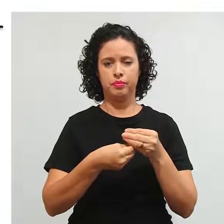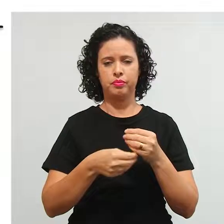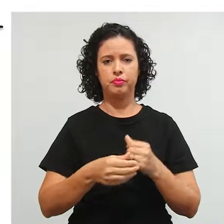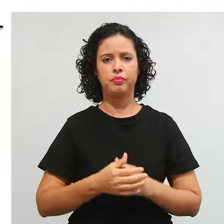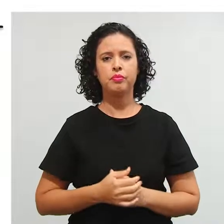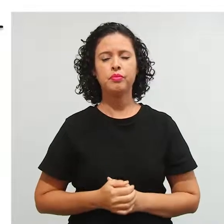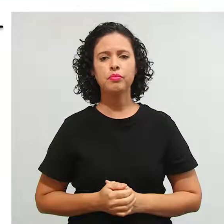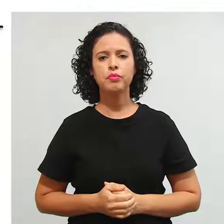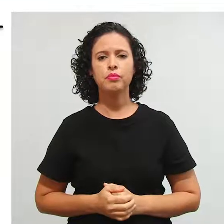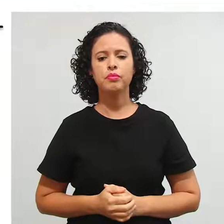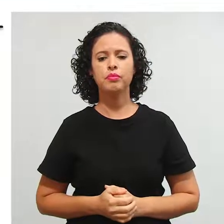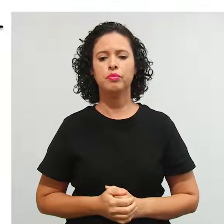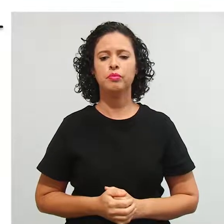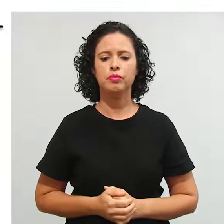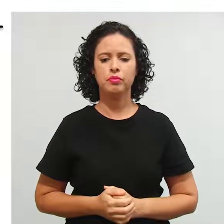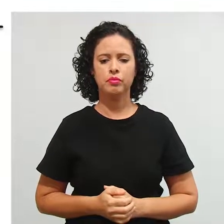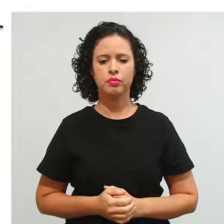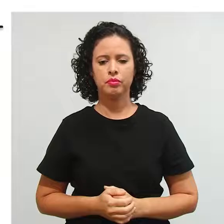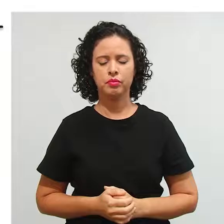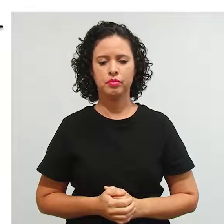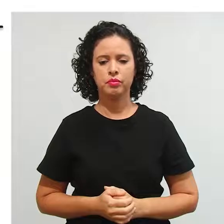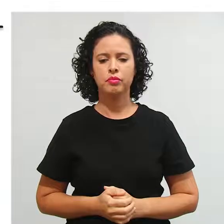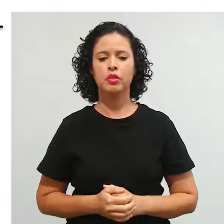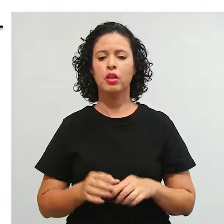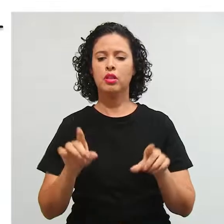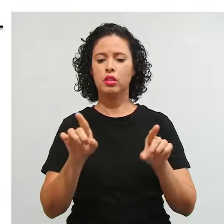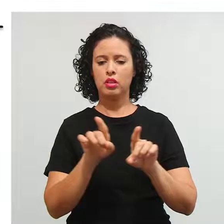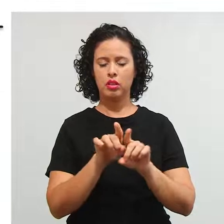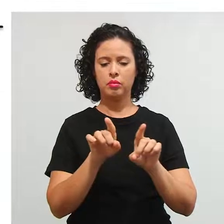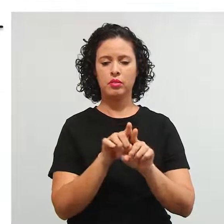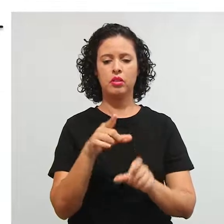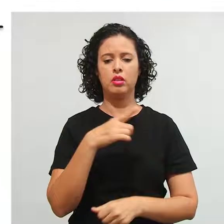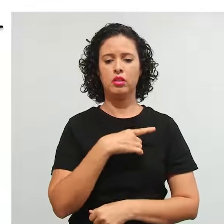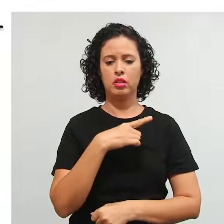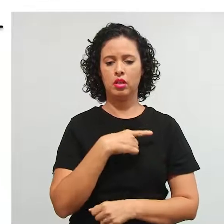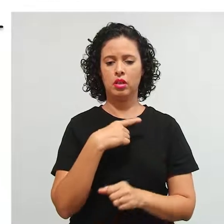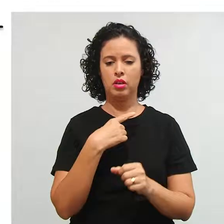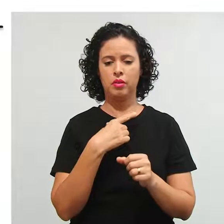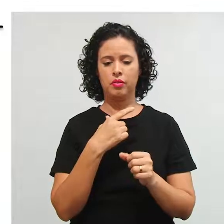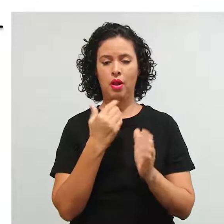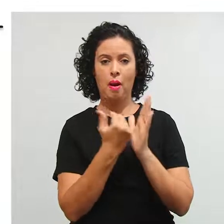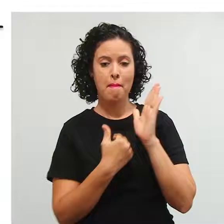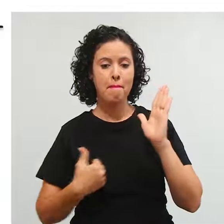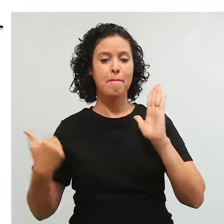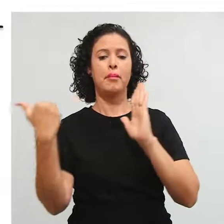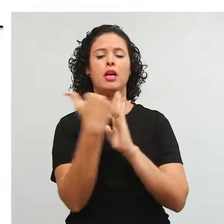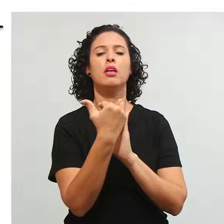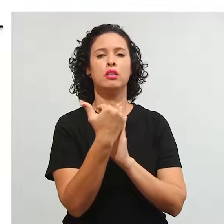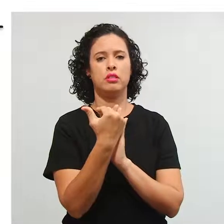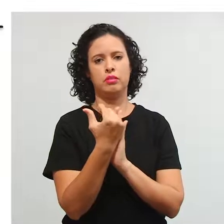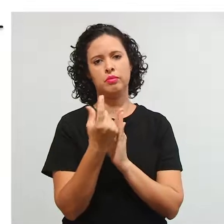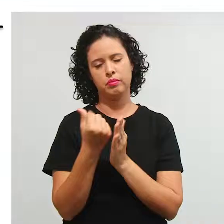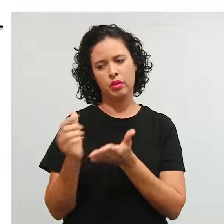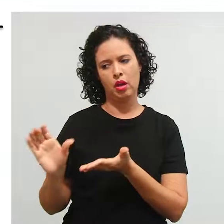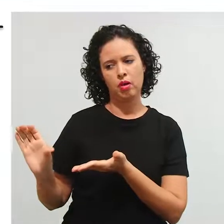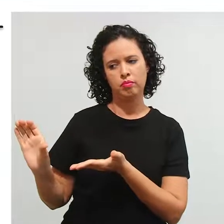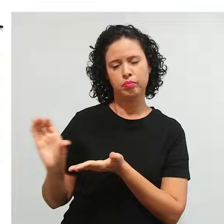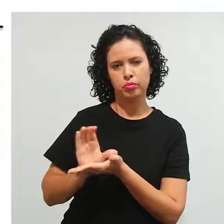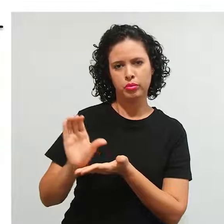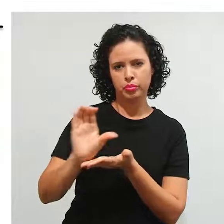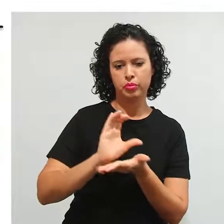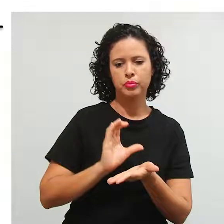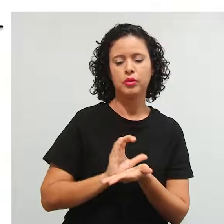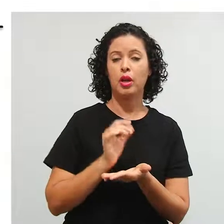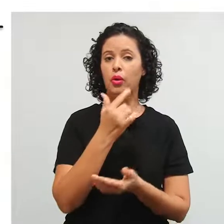financeiro. Nós temos aqui excesso de arrecadação, é uma outra